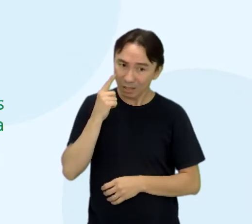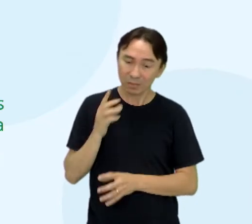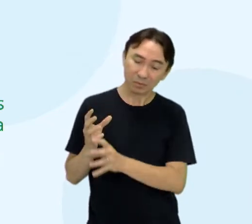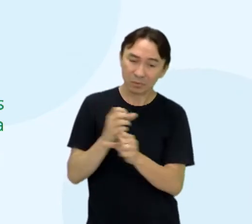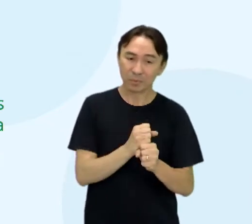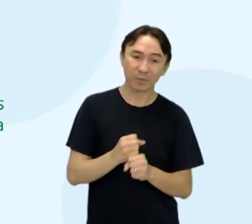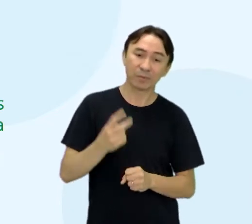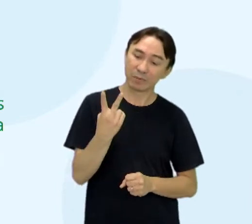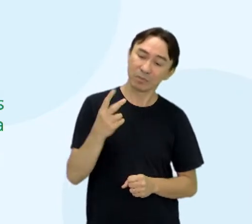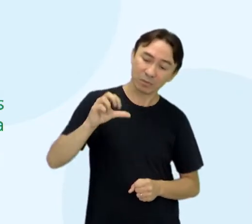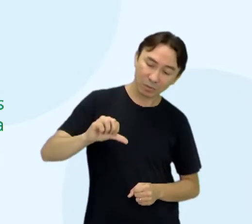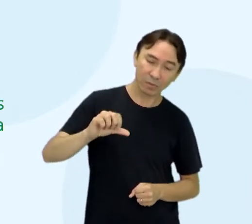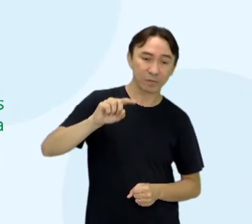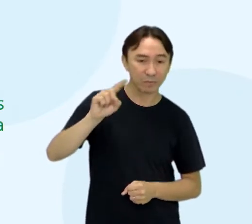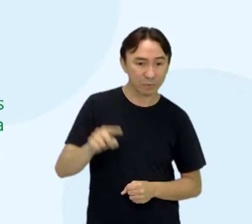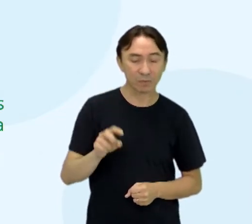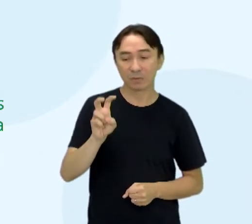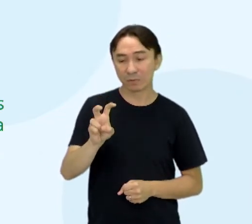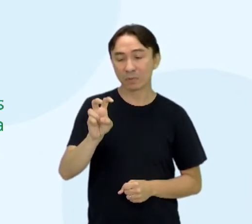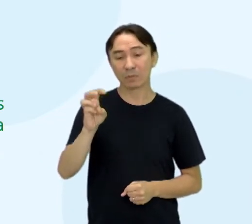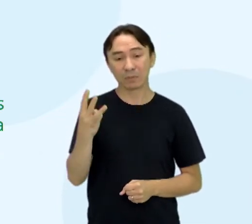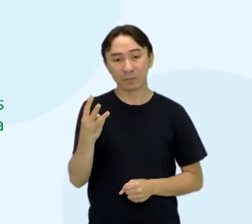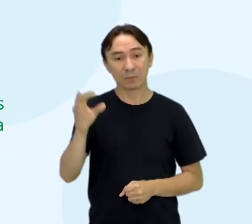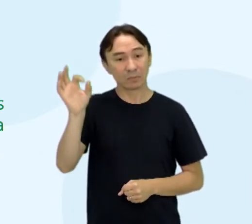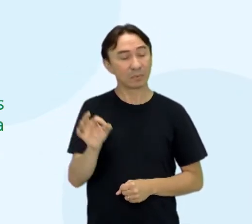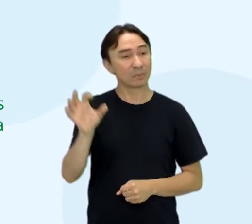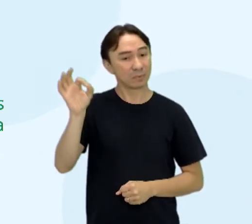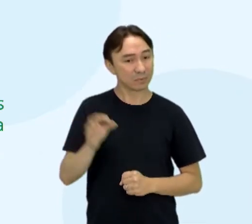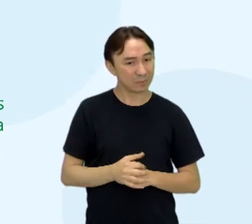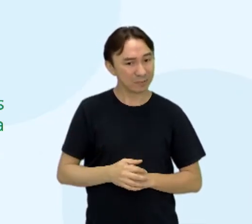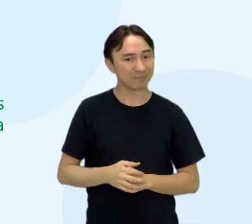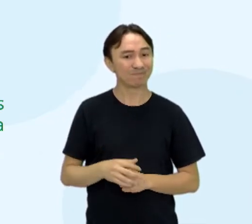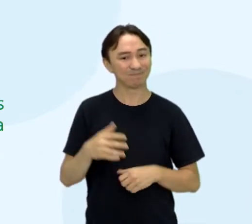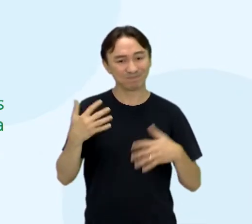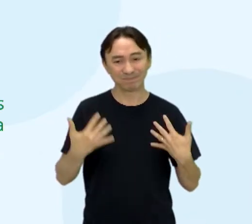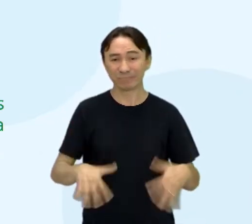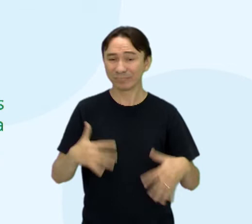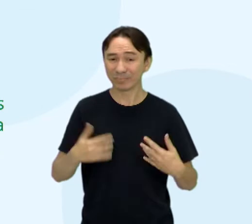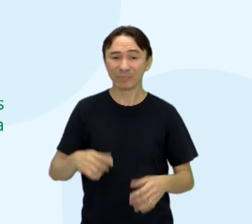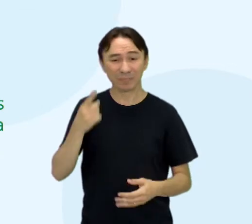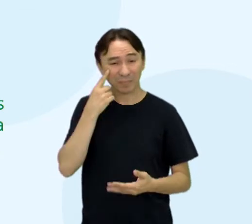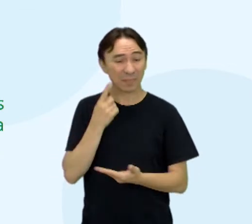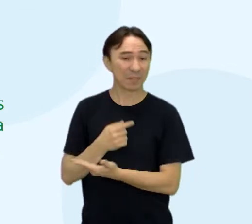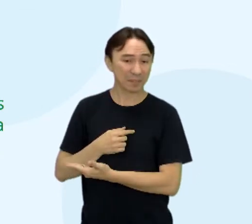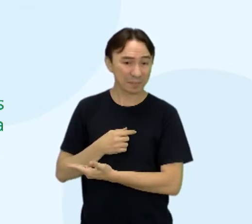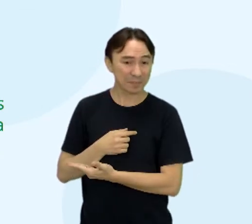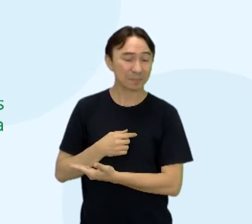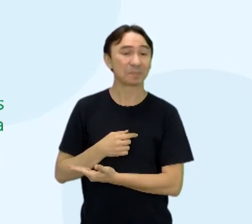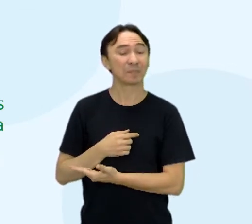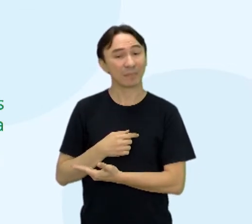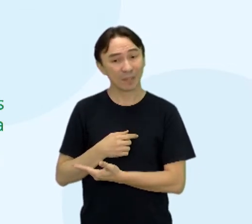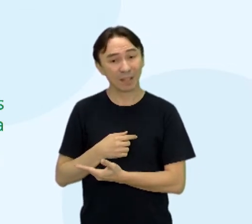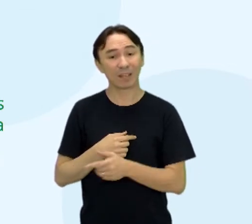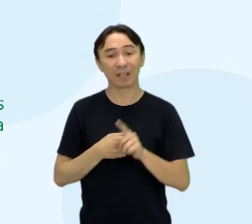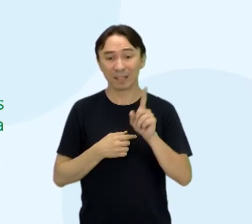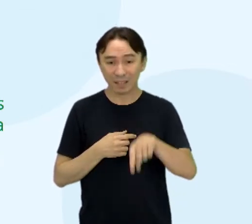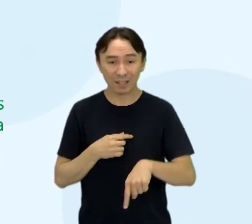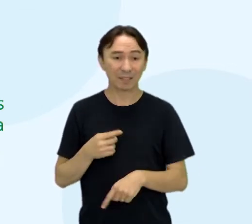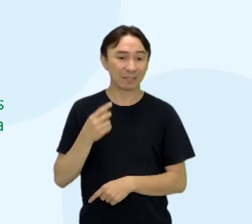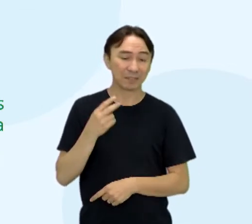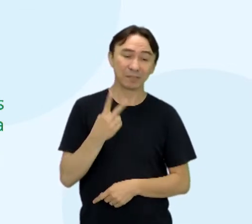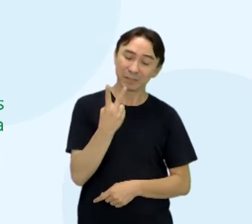29,53%, o que nos permite afirmar que houve um aumento na devastação na ordem indicada na porcentagem. Foram devastados, portanto,